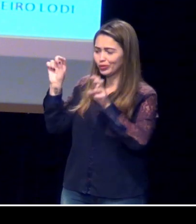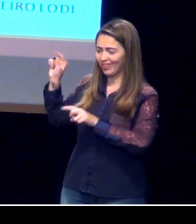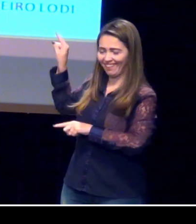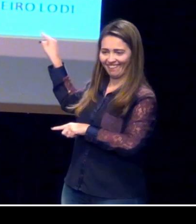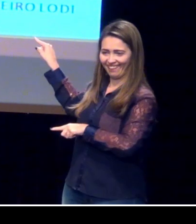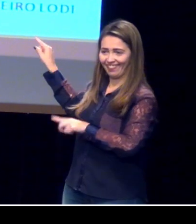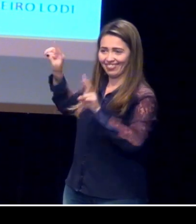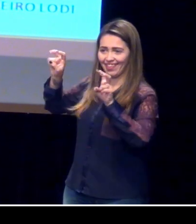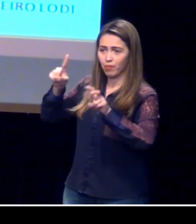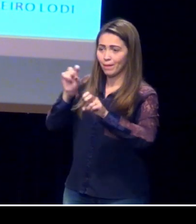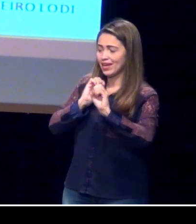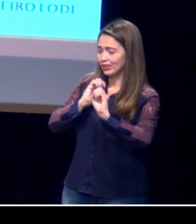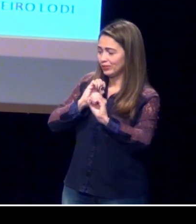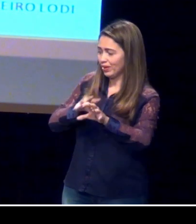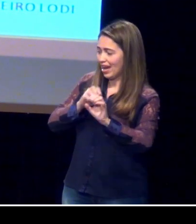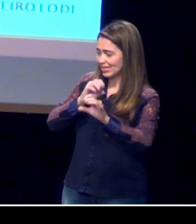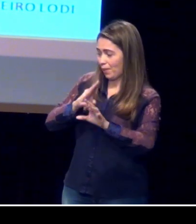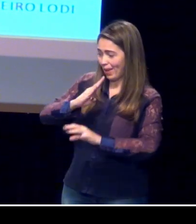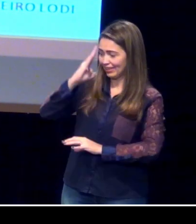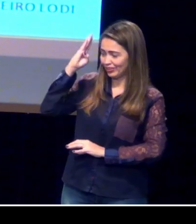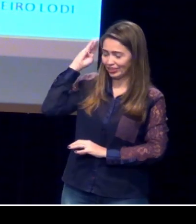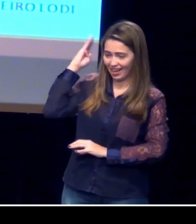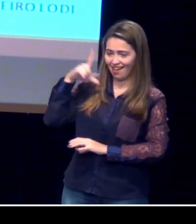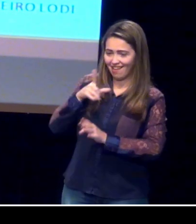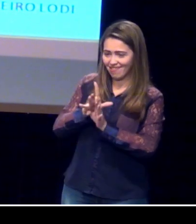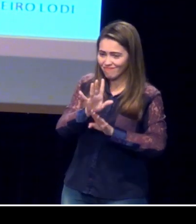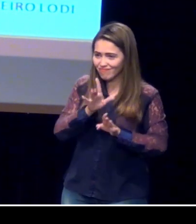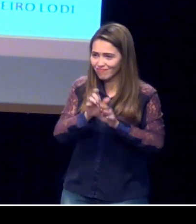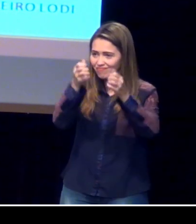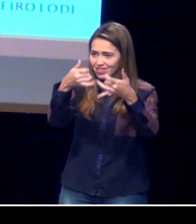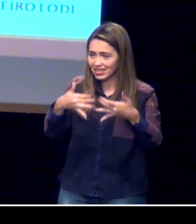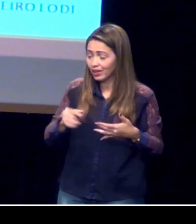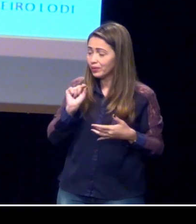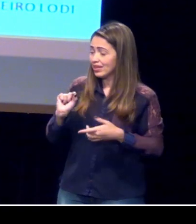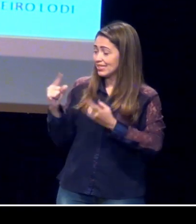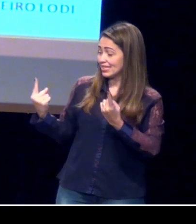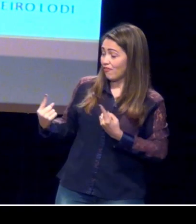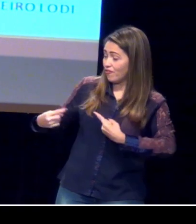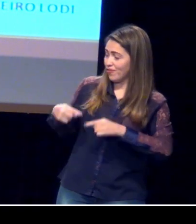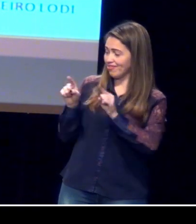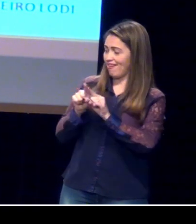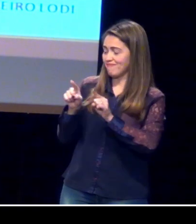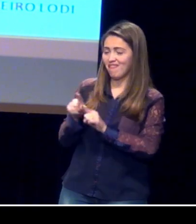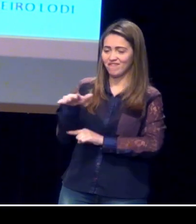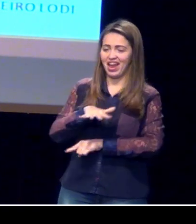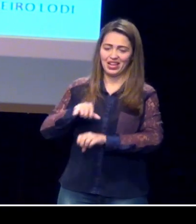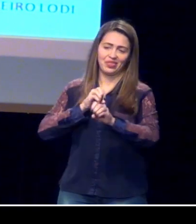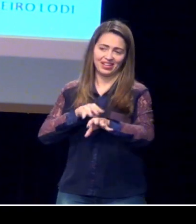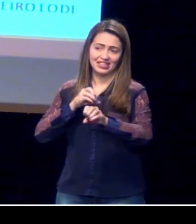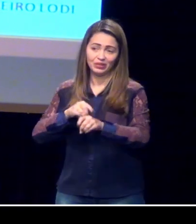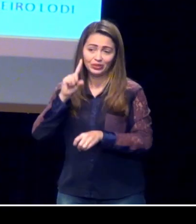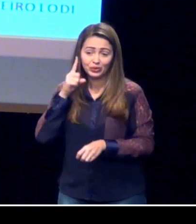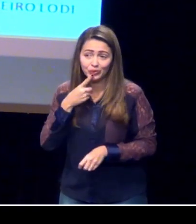dei, Uma Educação Bakhtinianamente Orientada, Desafios também para a Educação de